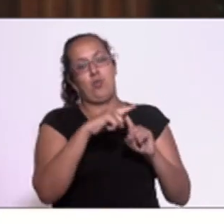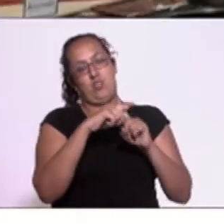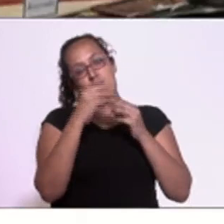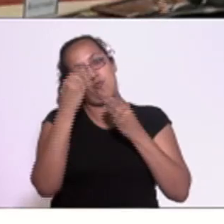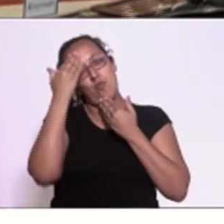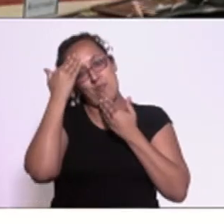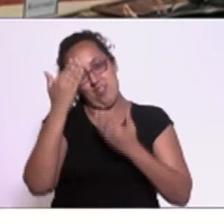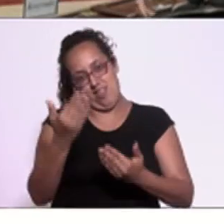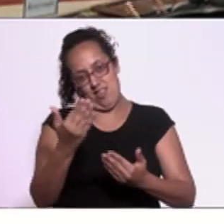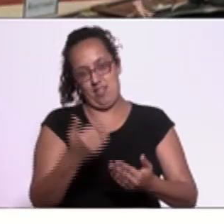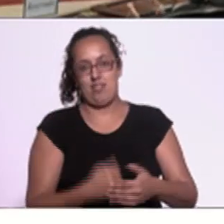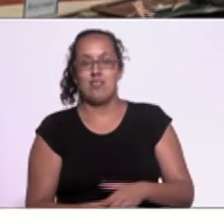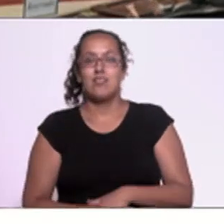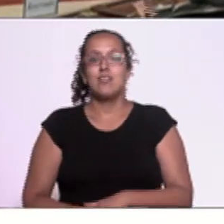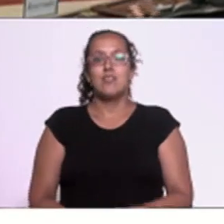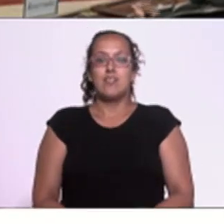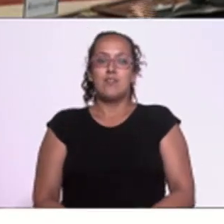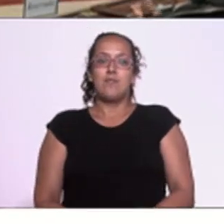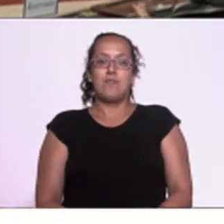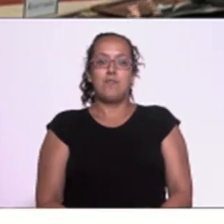obrigado.